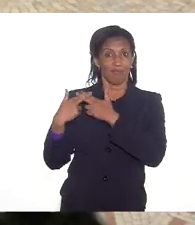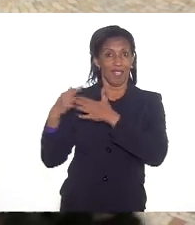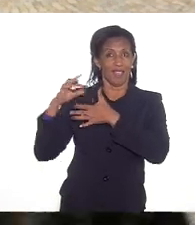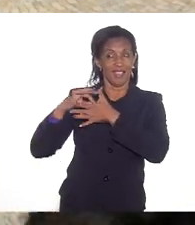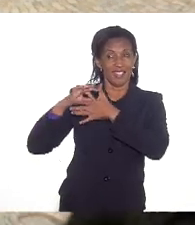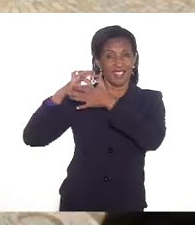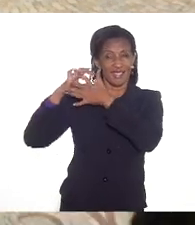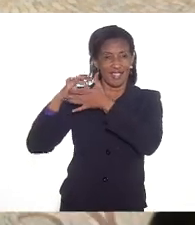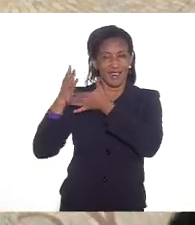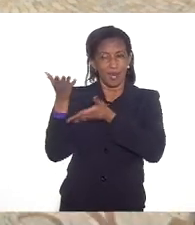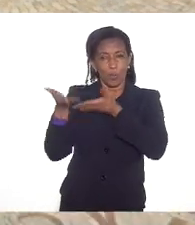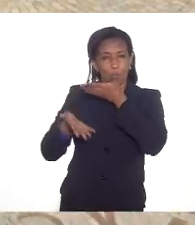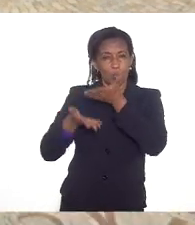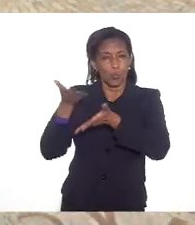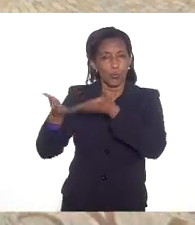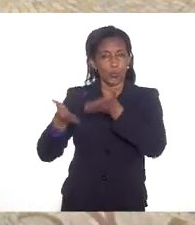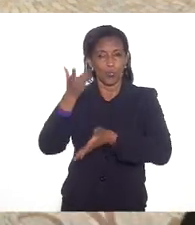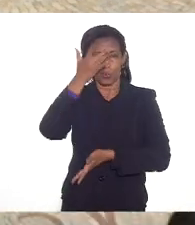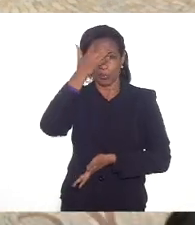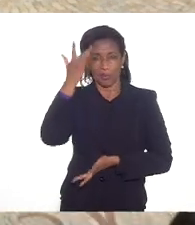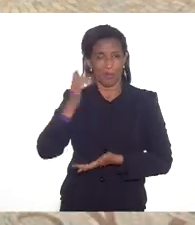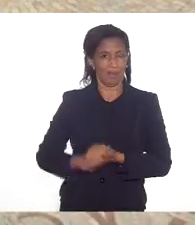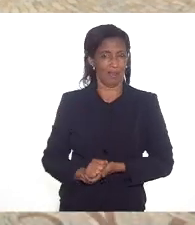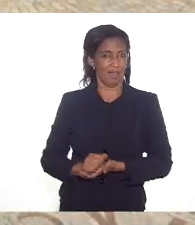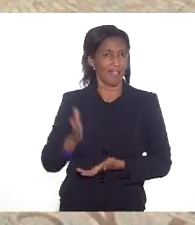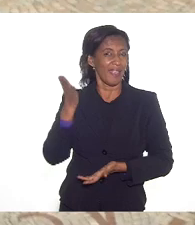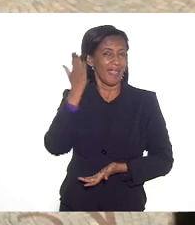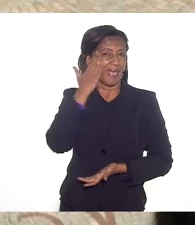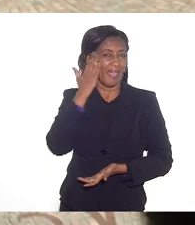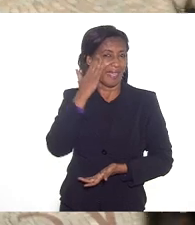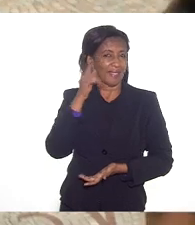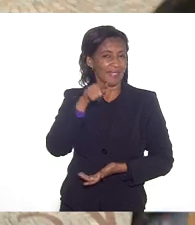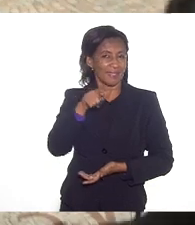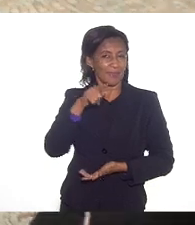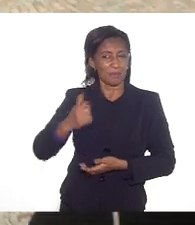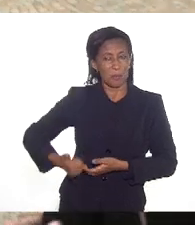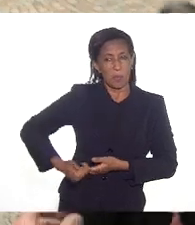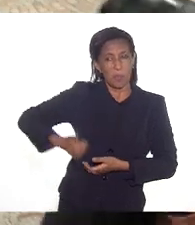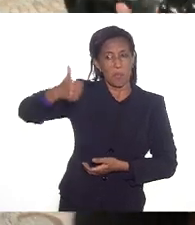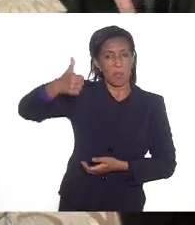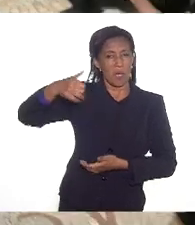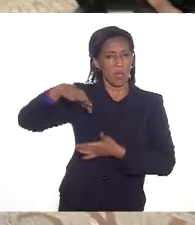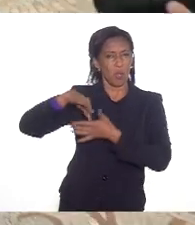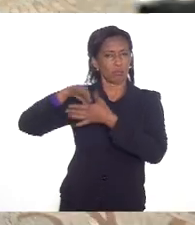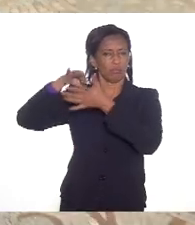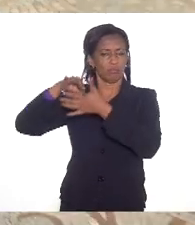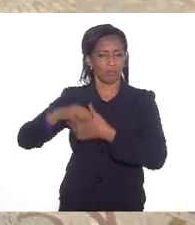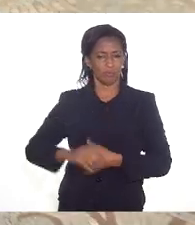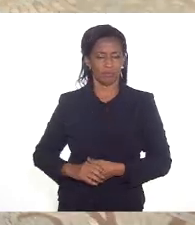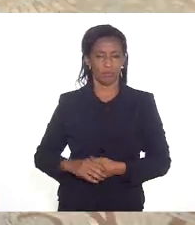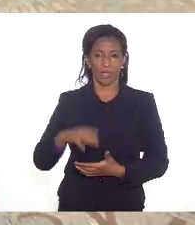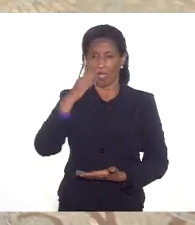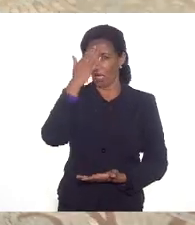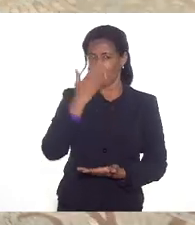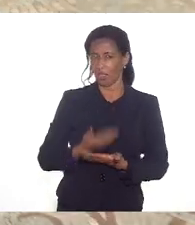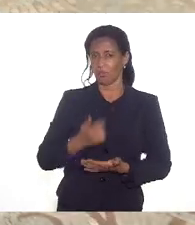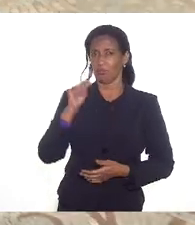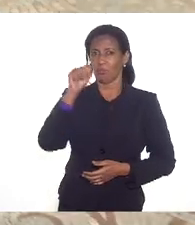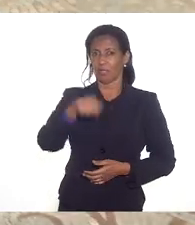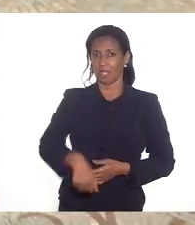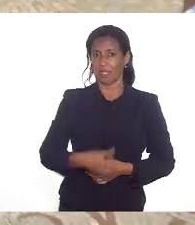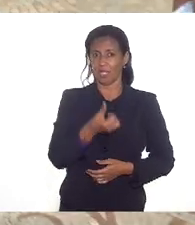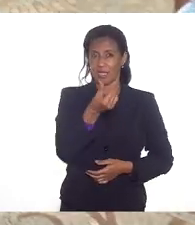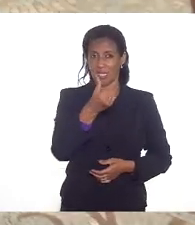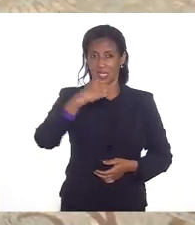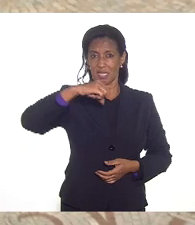cultivar as pessoas só para saber potencializar o melhor dos seus liderados e acreditam que é que